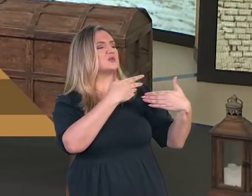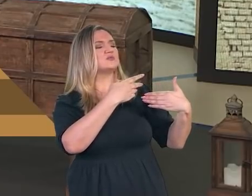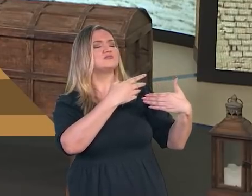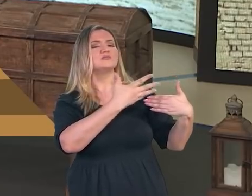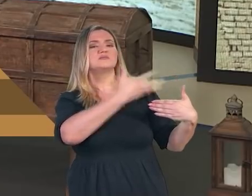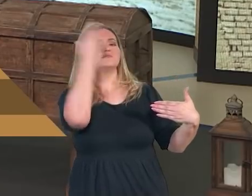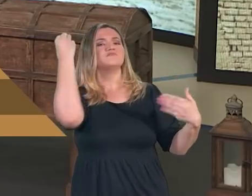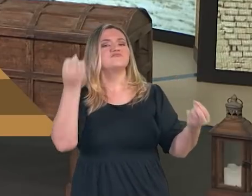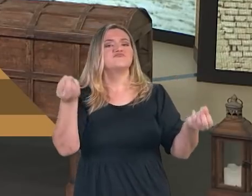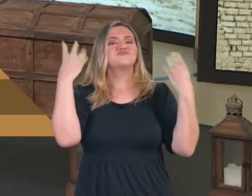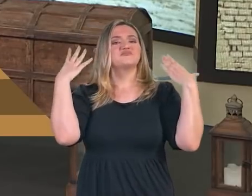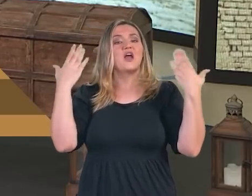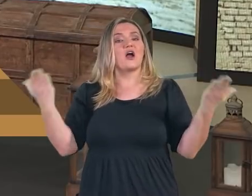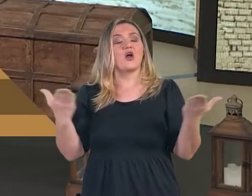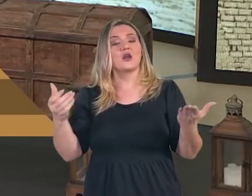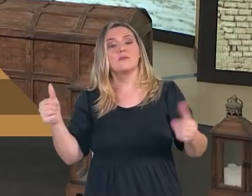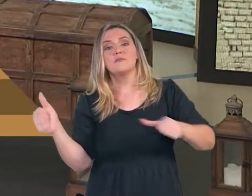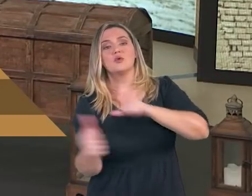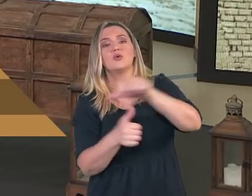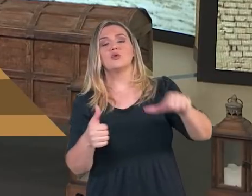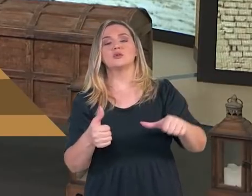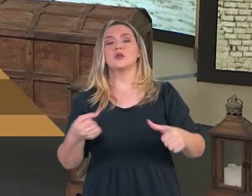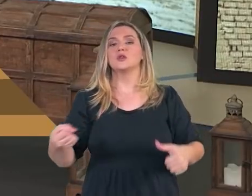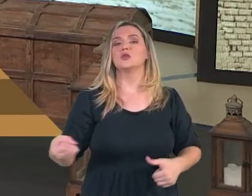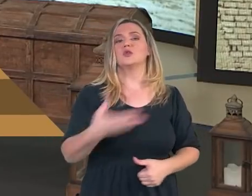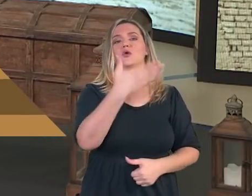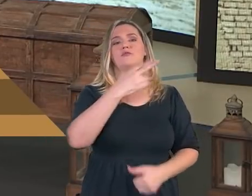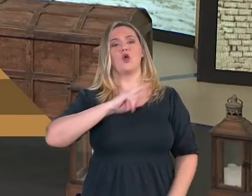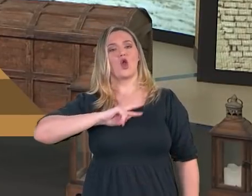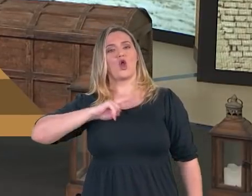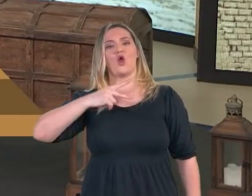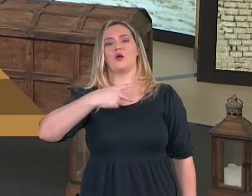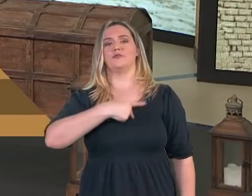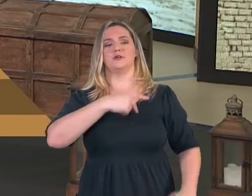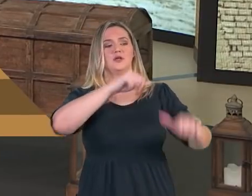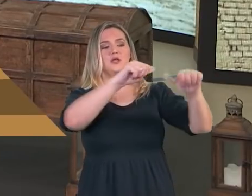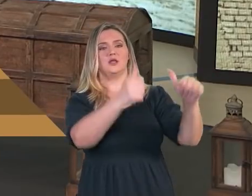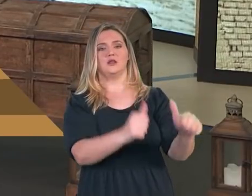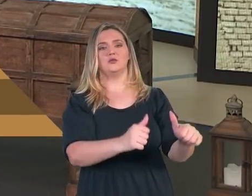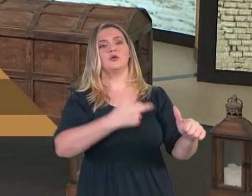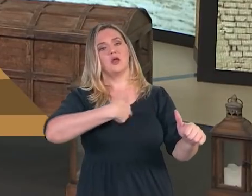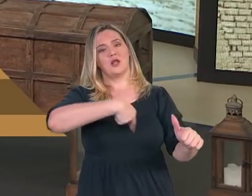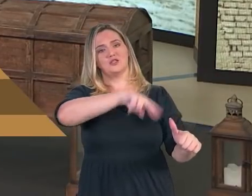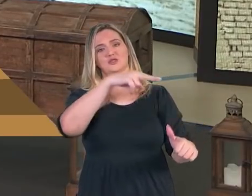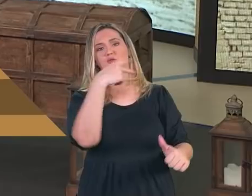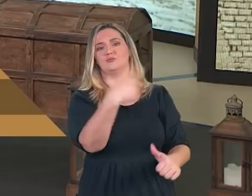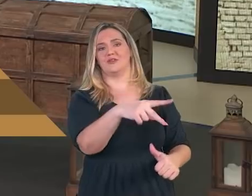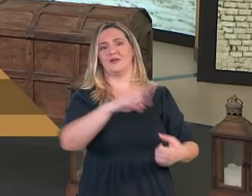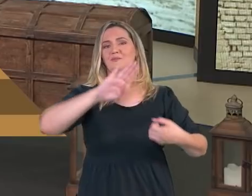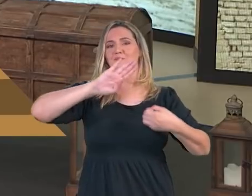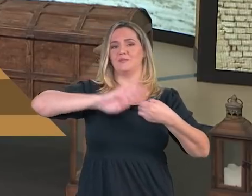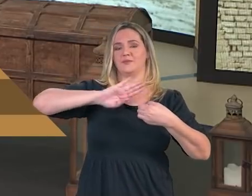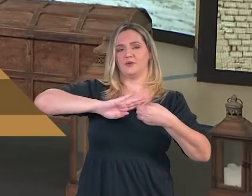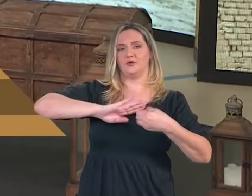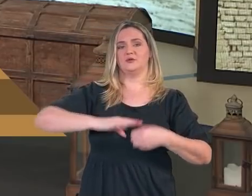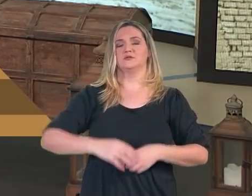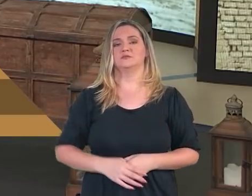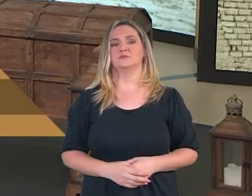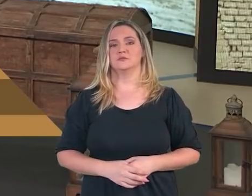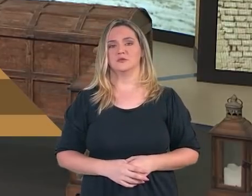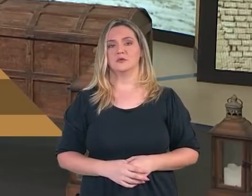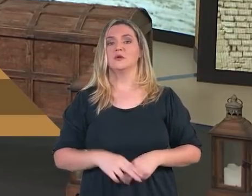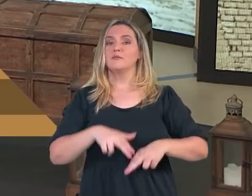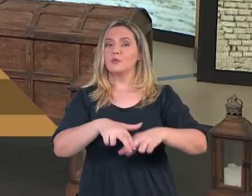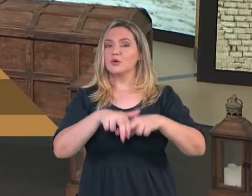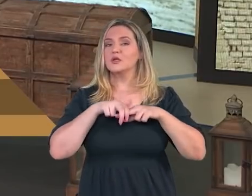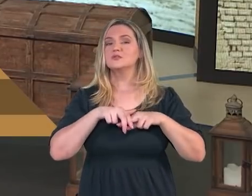sua terra natal, e se converterem na cultura e na religião dos deuses da Babilônia. Foi, em outras palavras,